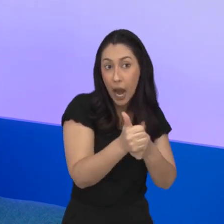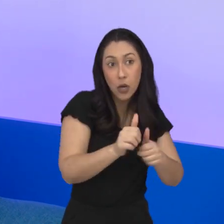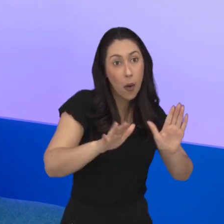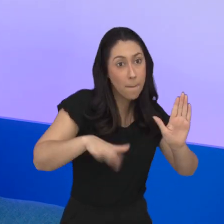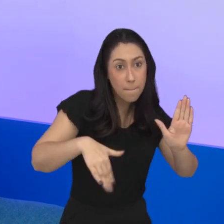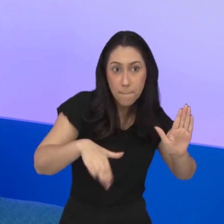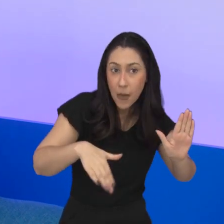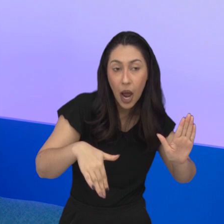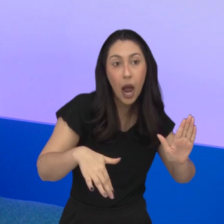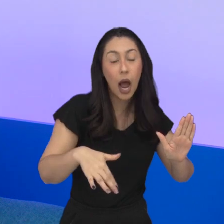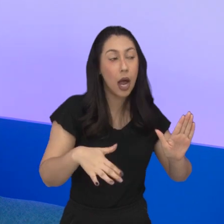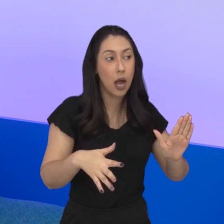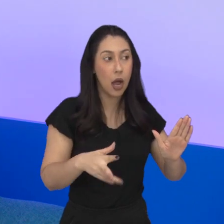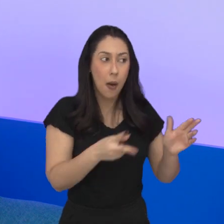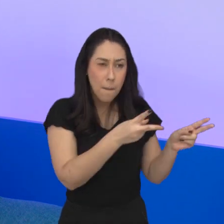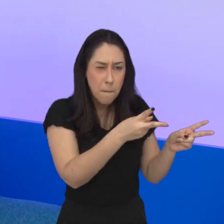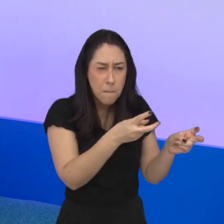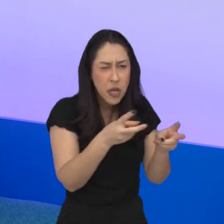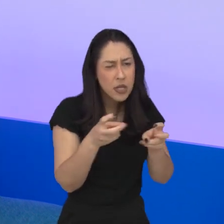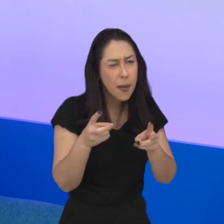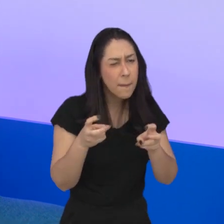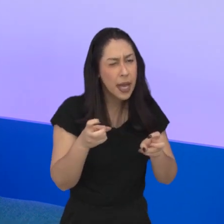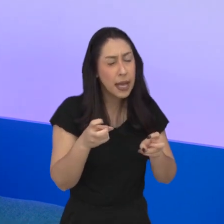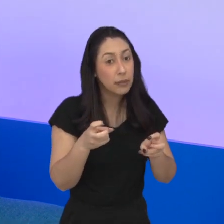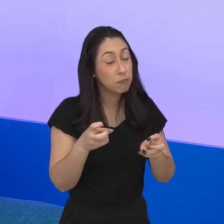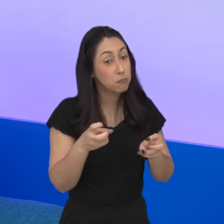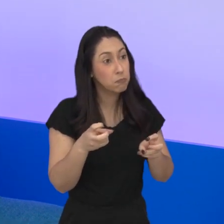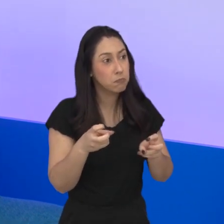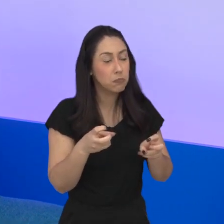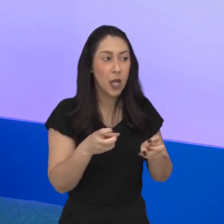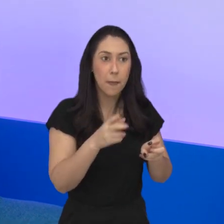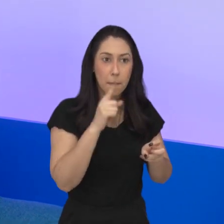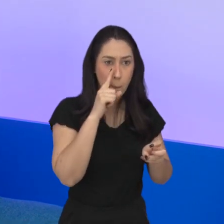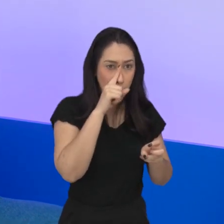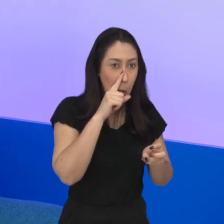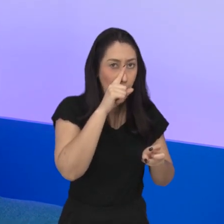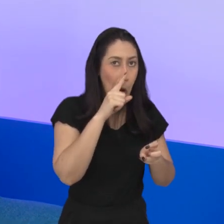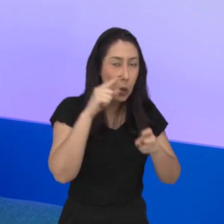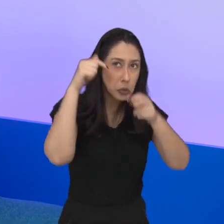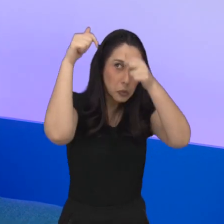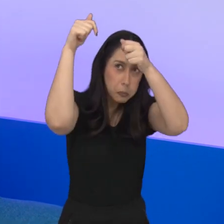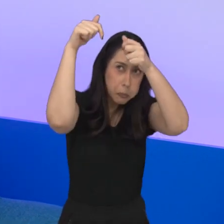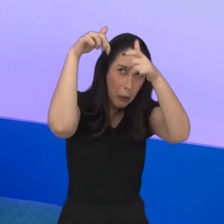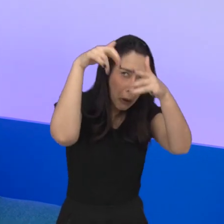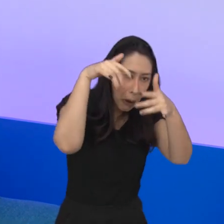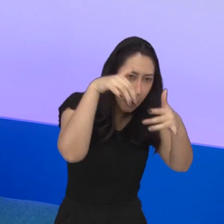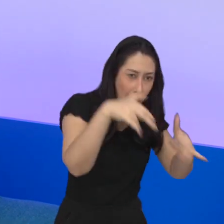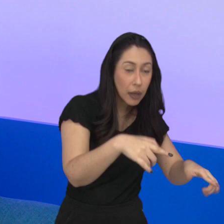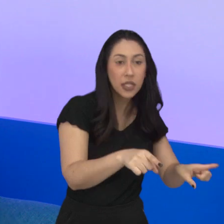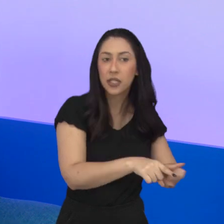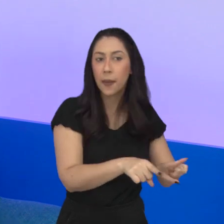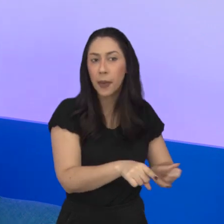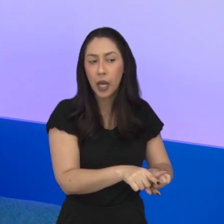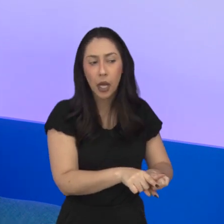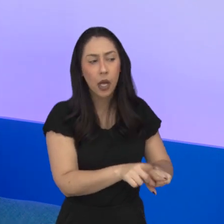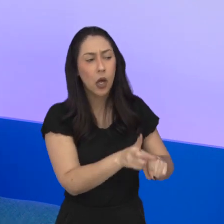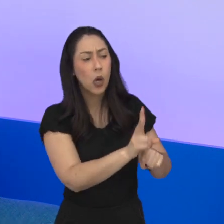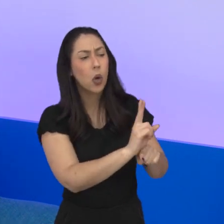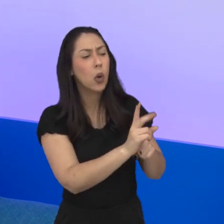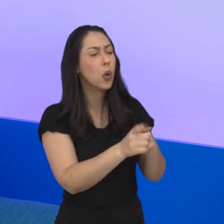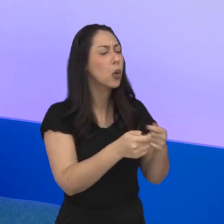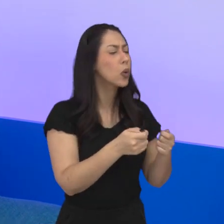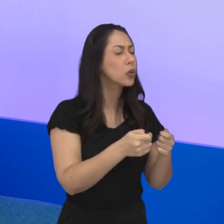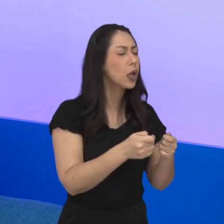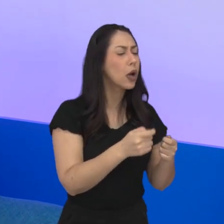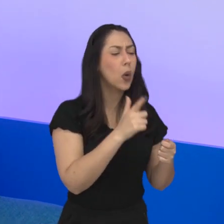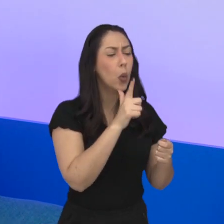e saber e tentar prever, né, eventos de deslizamentos, a gente também monitora o nível do rio, como tu